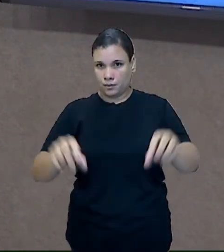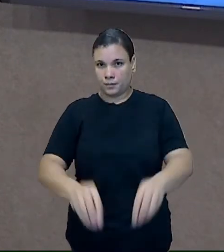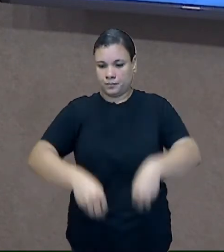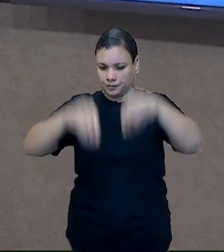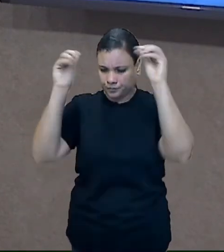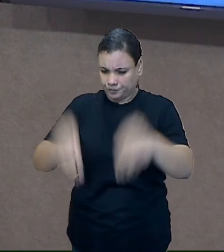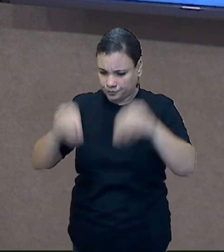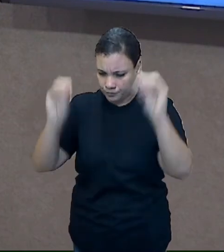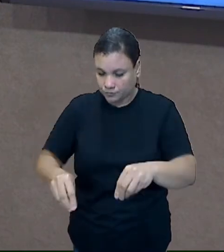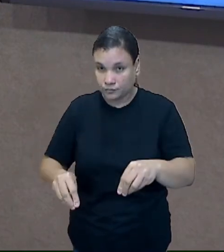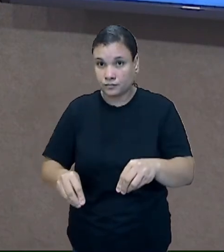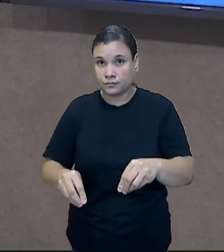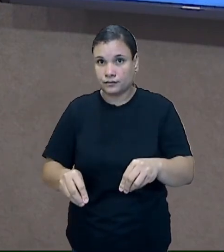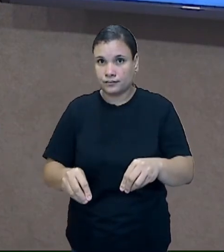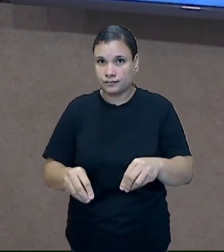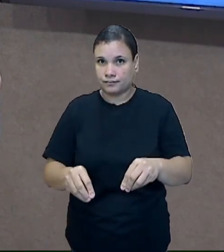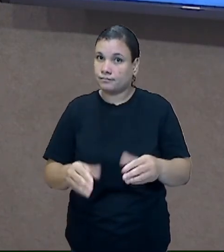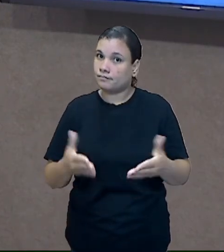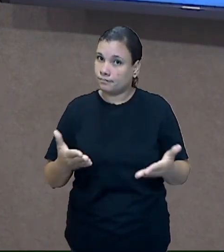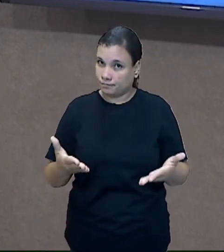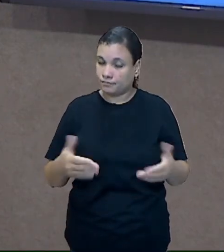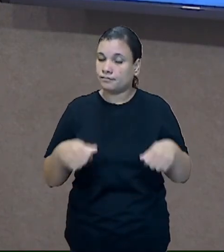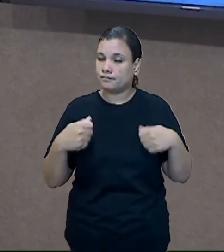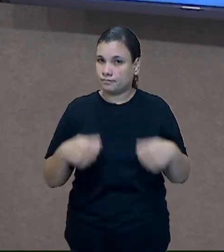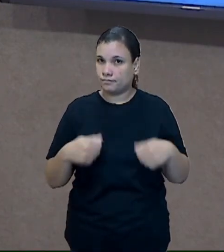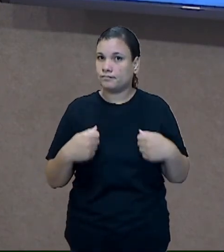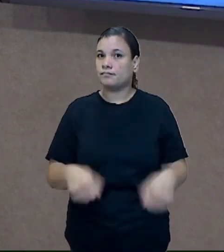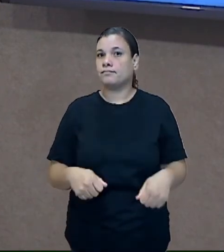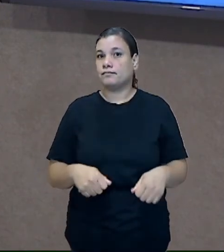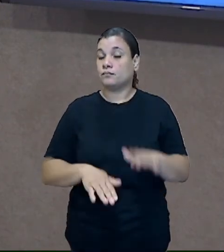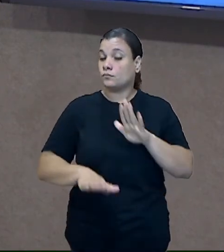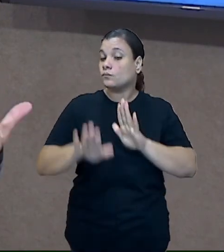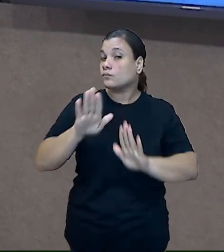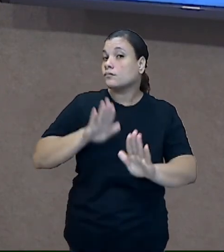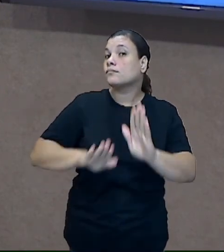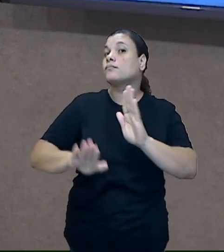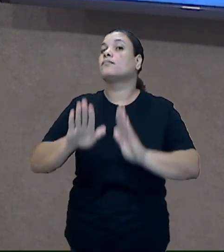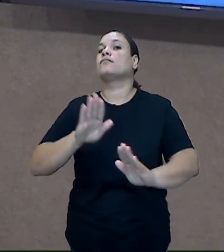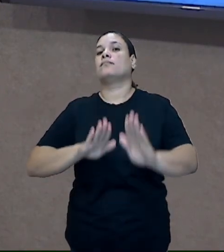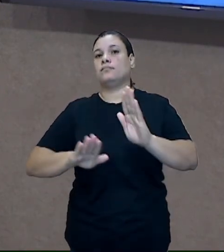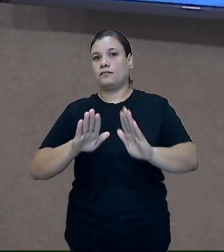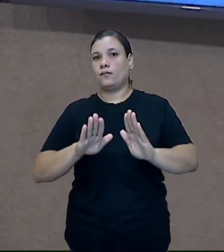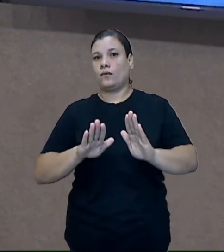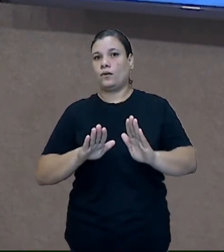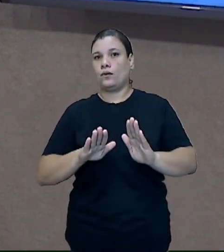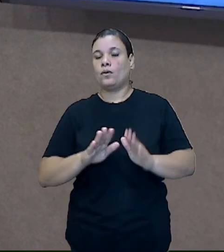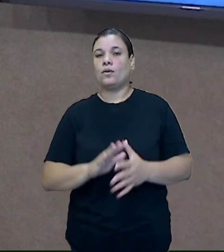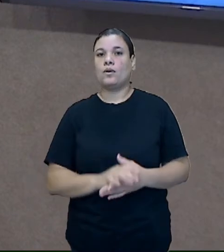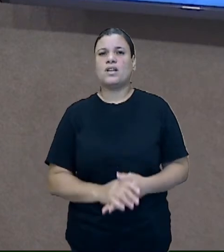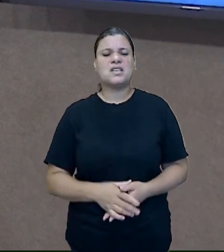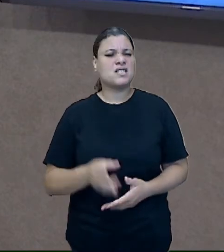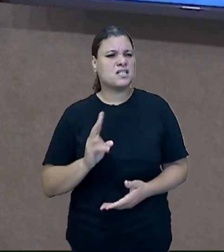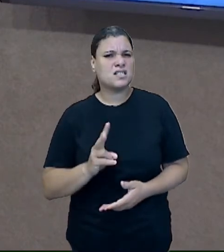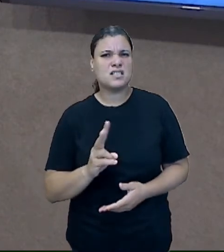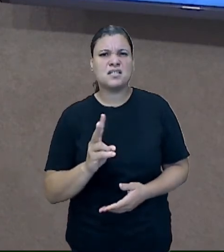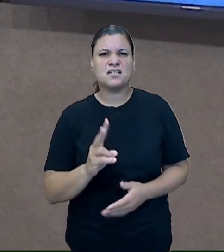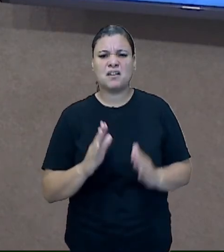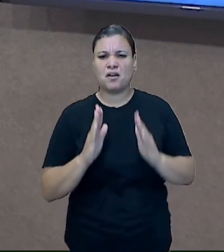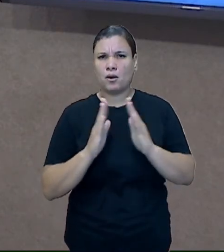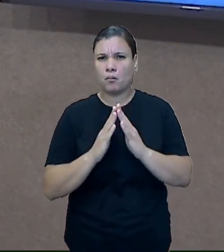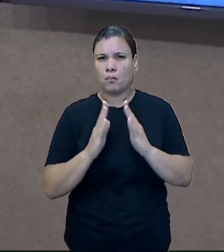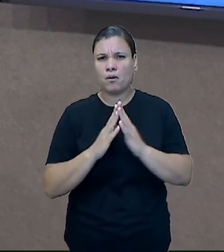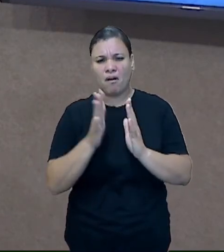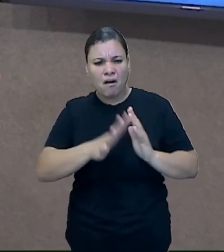Então, é preciso limpar as áreas onde nós temos convivência, né? Manter limpa e fazer com